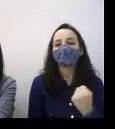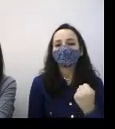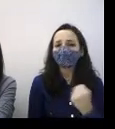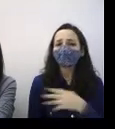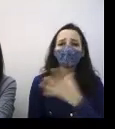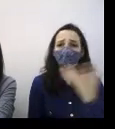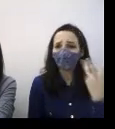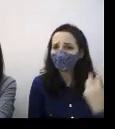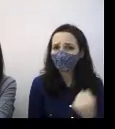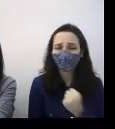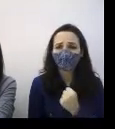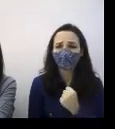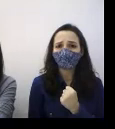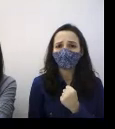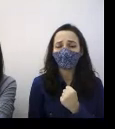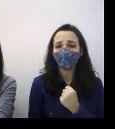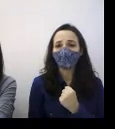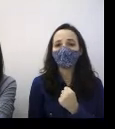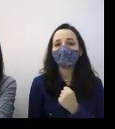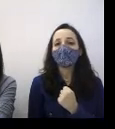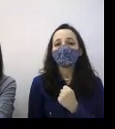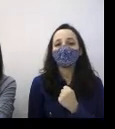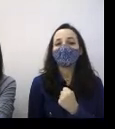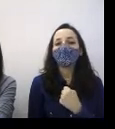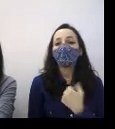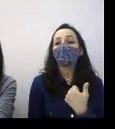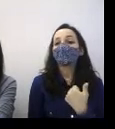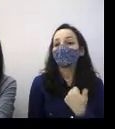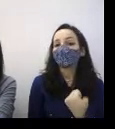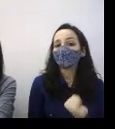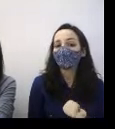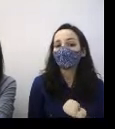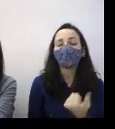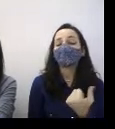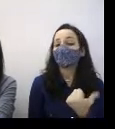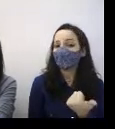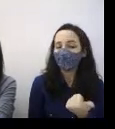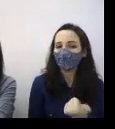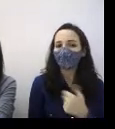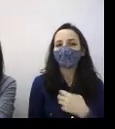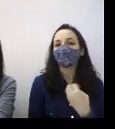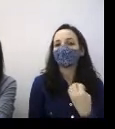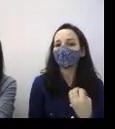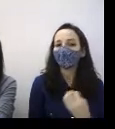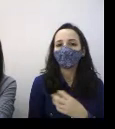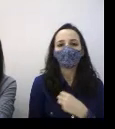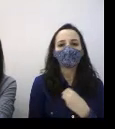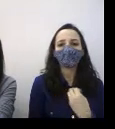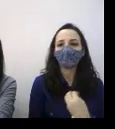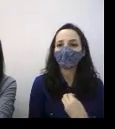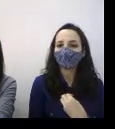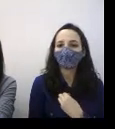interna, somadas diversos fatores, né? Altera o corpo, então